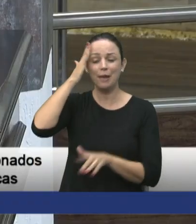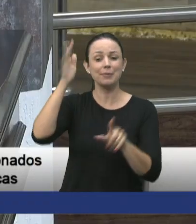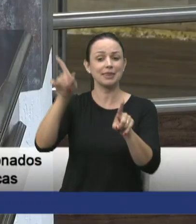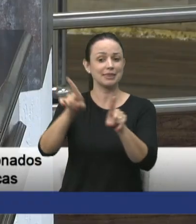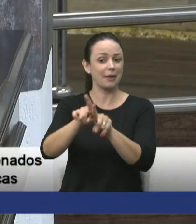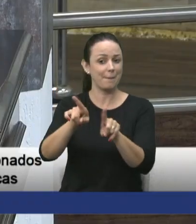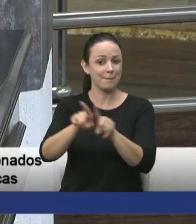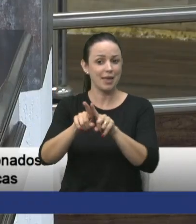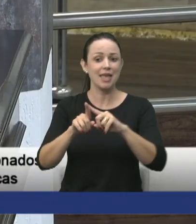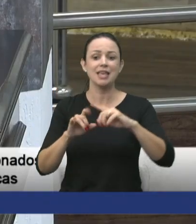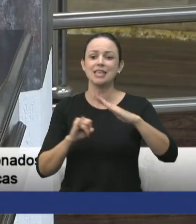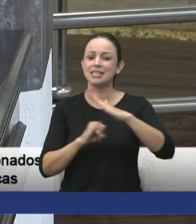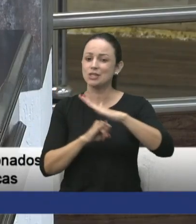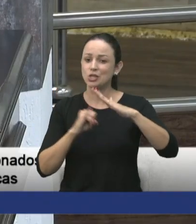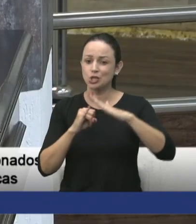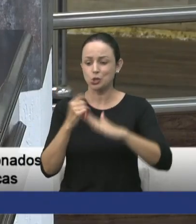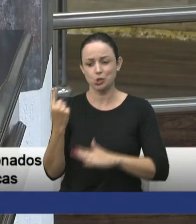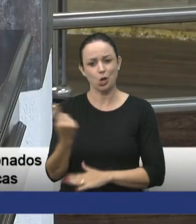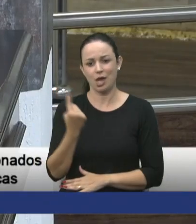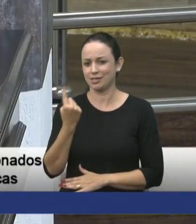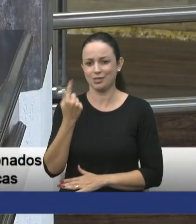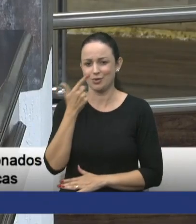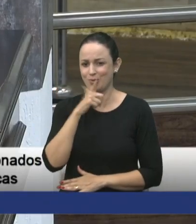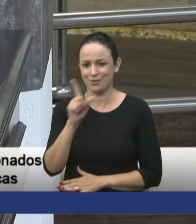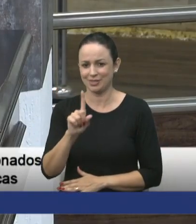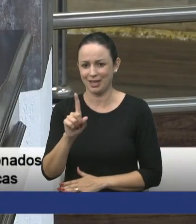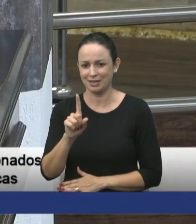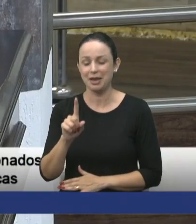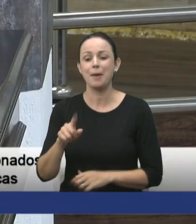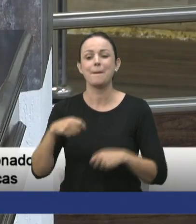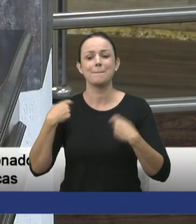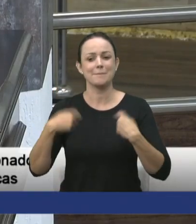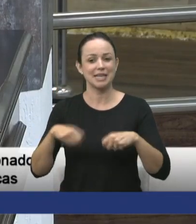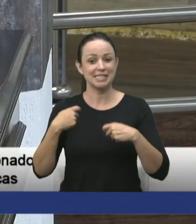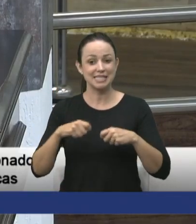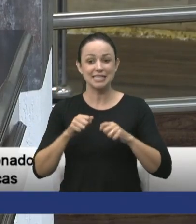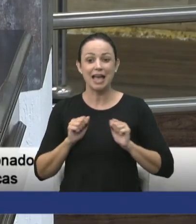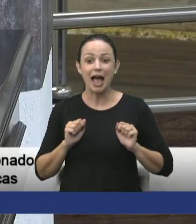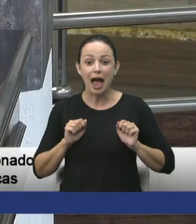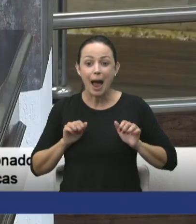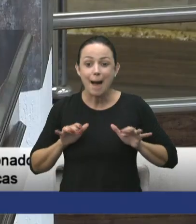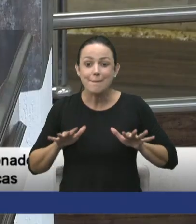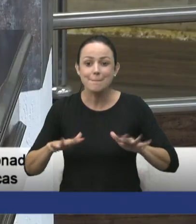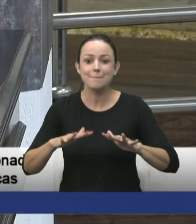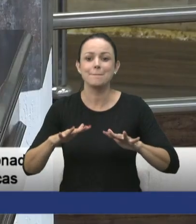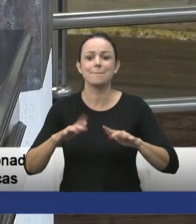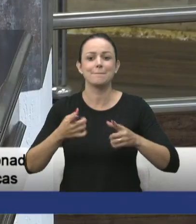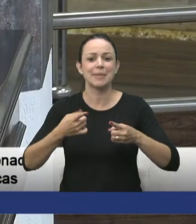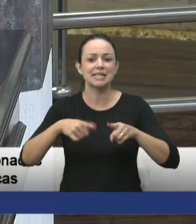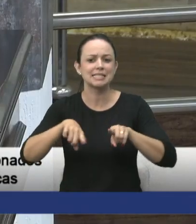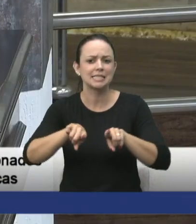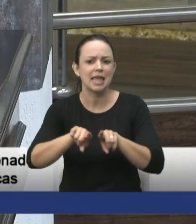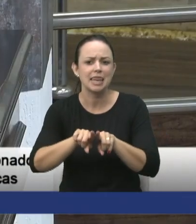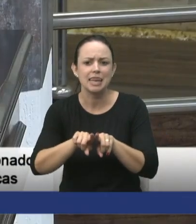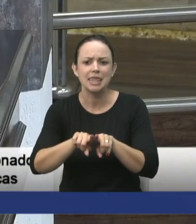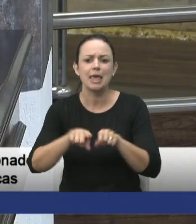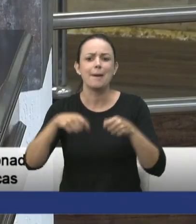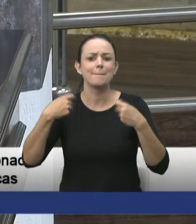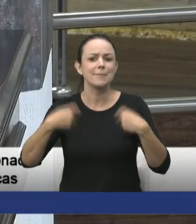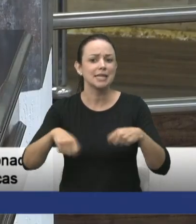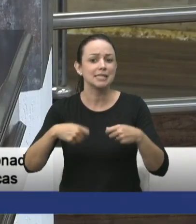instituição faz isso sozinha. É preciso rede, é preciso parceria, é preciso